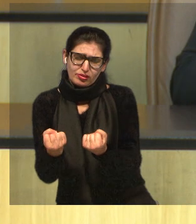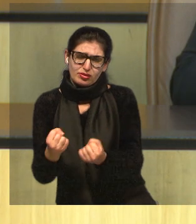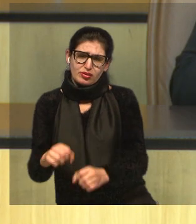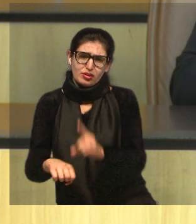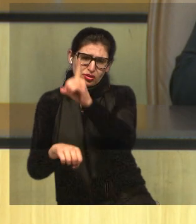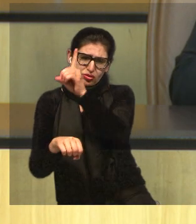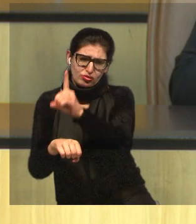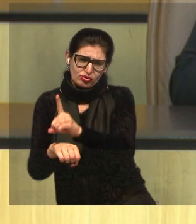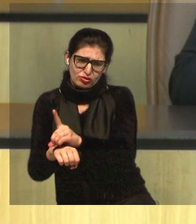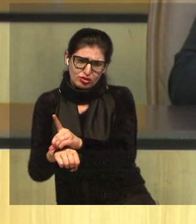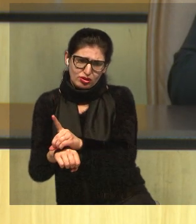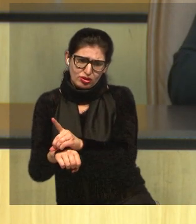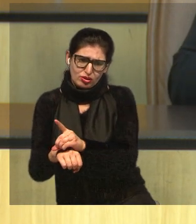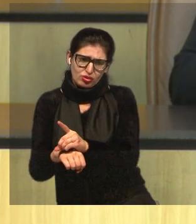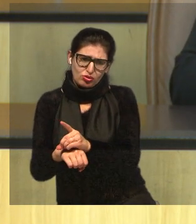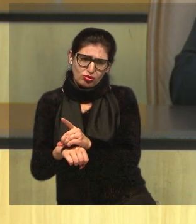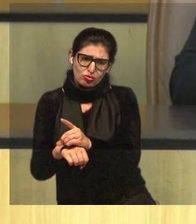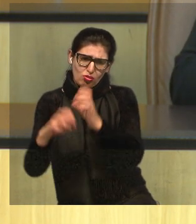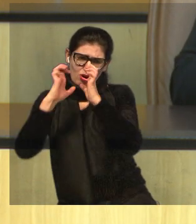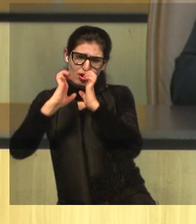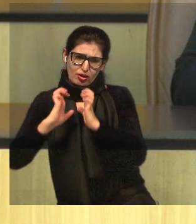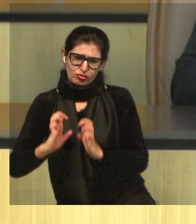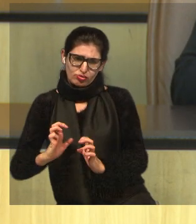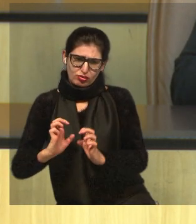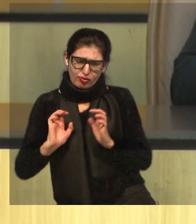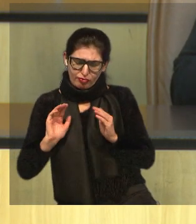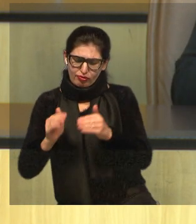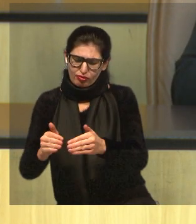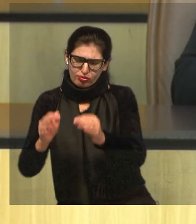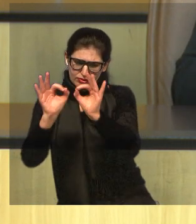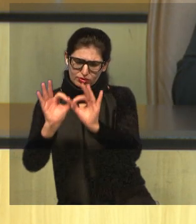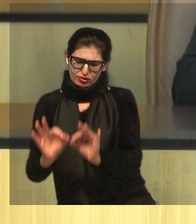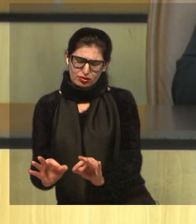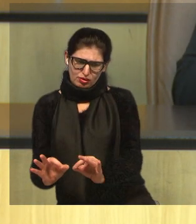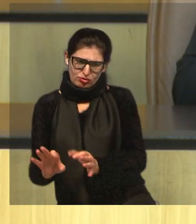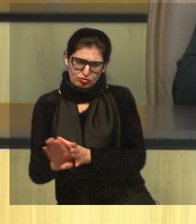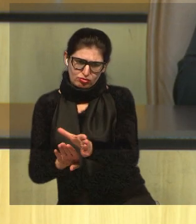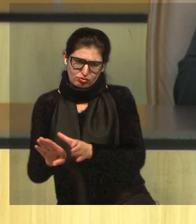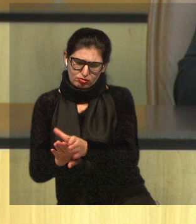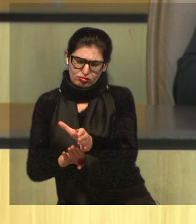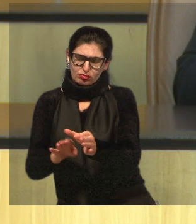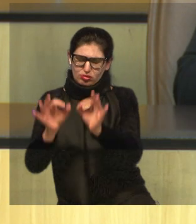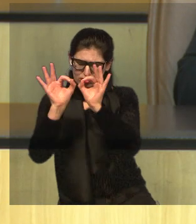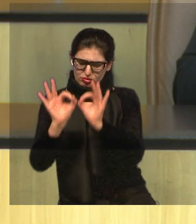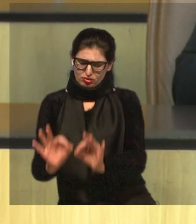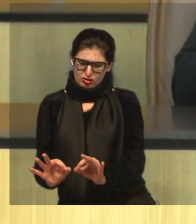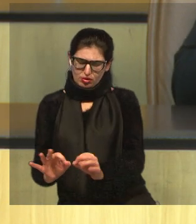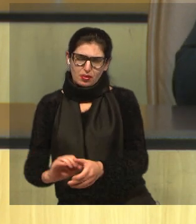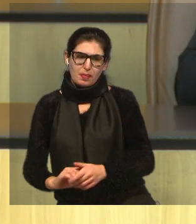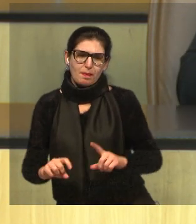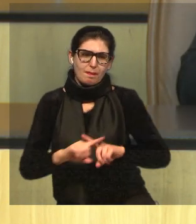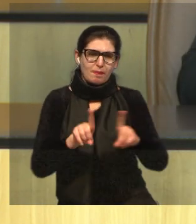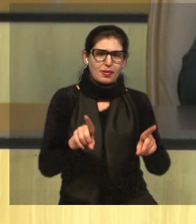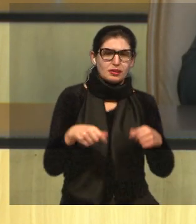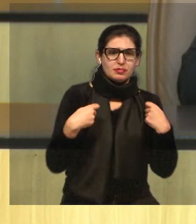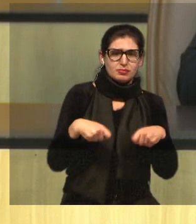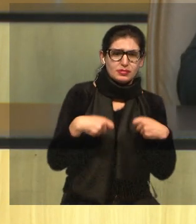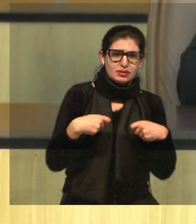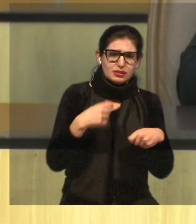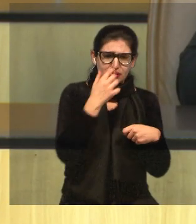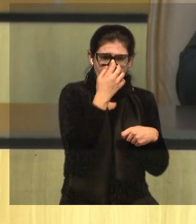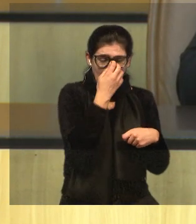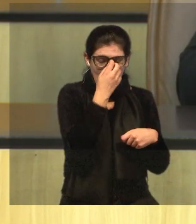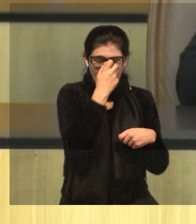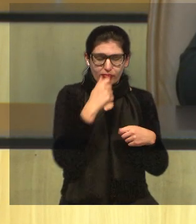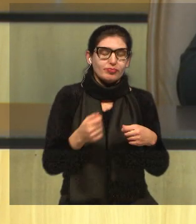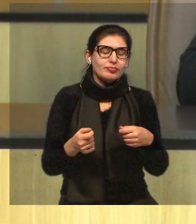nós possamos fazer. Que nem a gente vê também a ausência da sociedade civil, a ausência do cidadão, porque nós sabemos